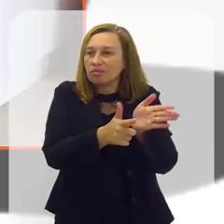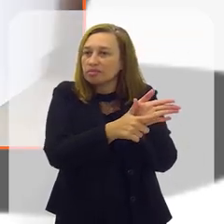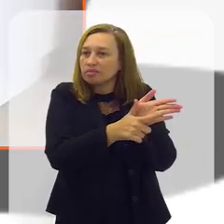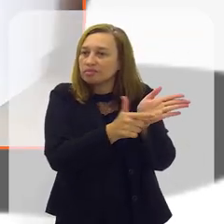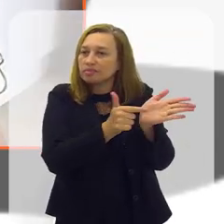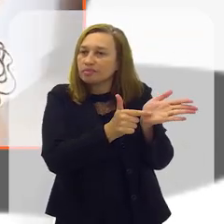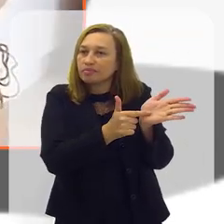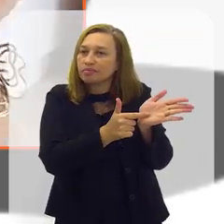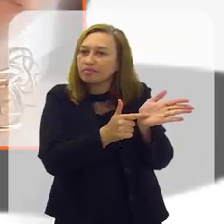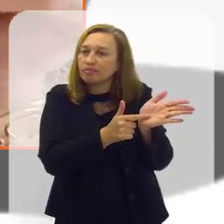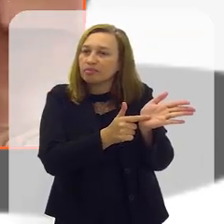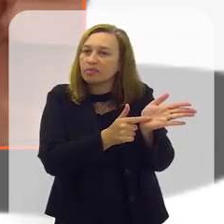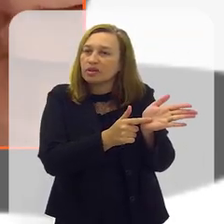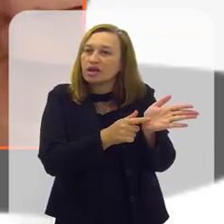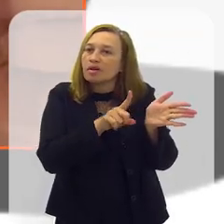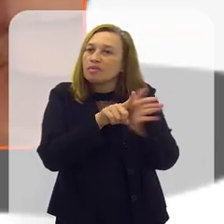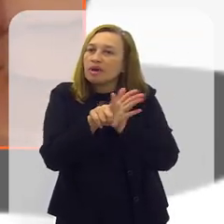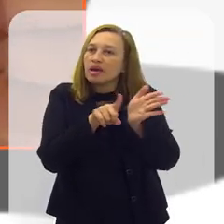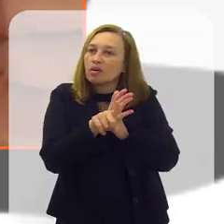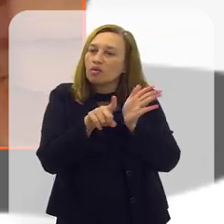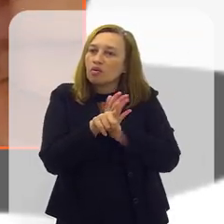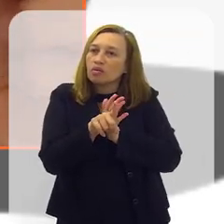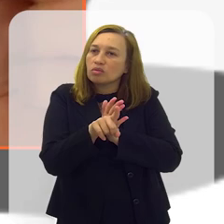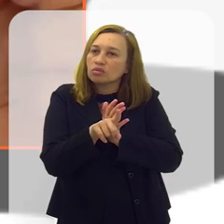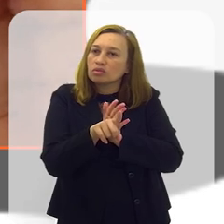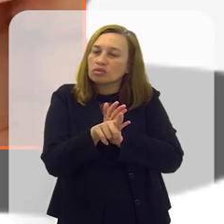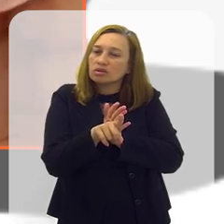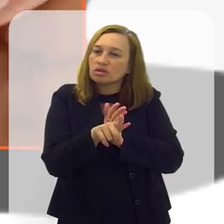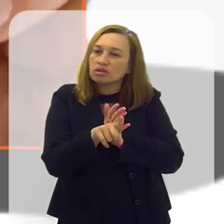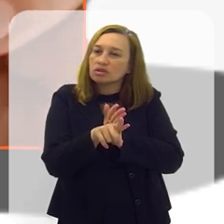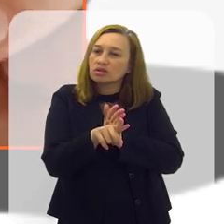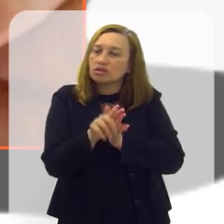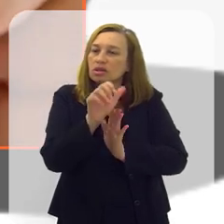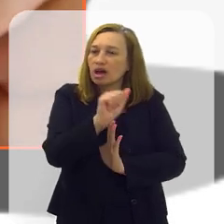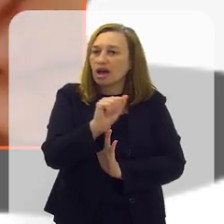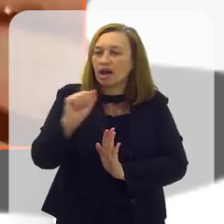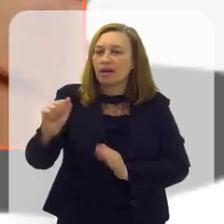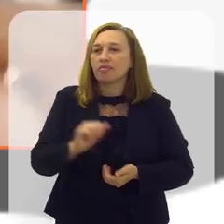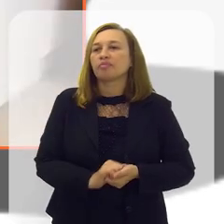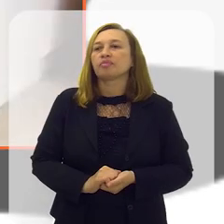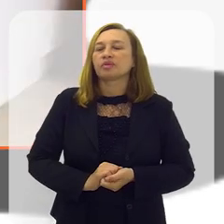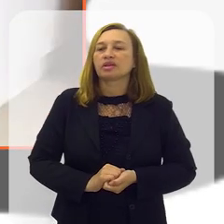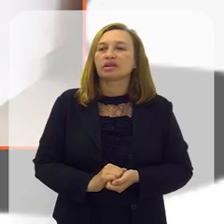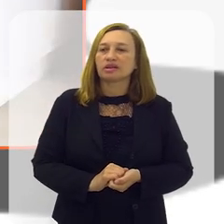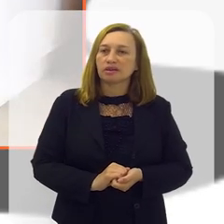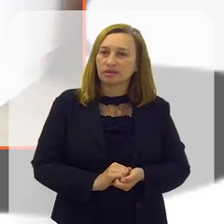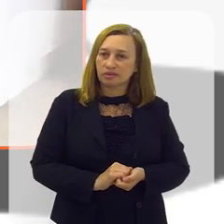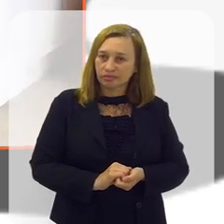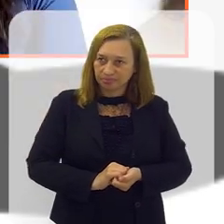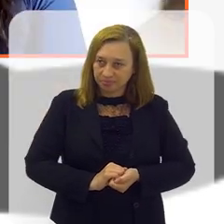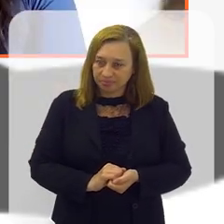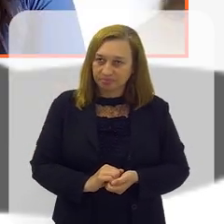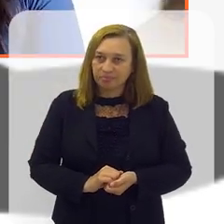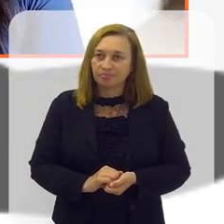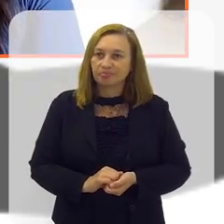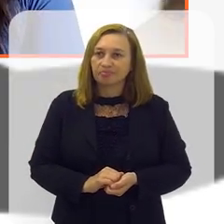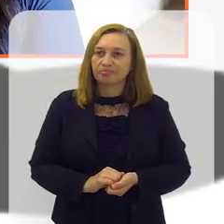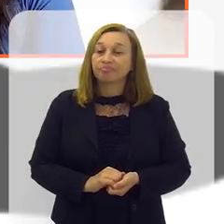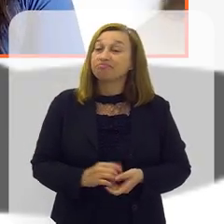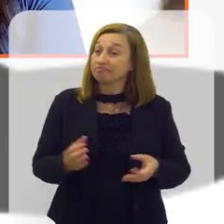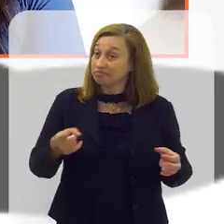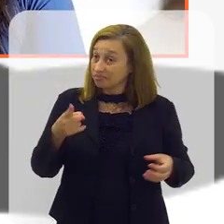até com um folheto aqui, ó. Se Olha que chama 12 beleza! perguntas de Alcoólicos Anônimos. Você deve procurar